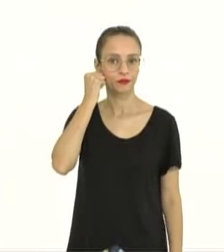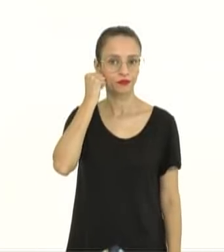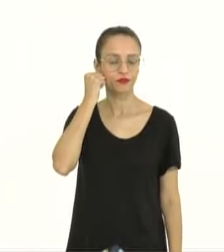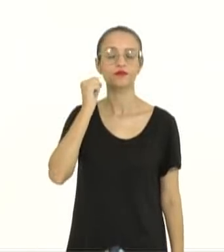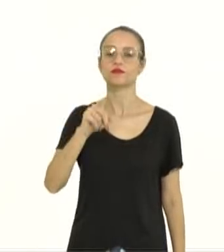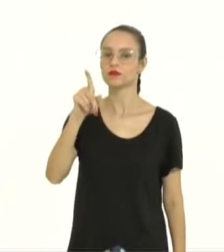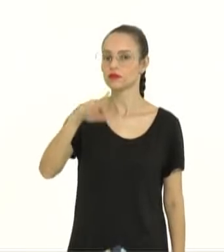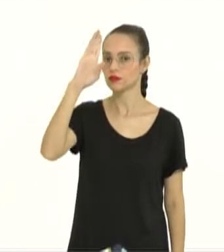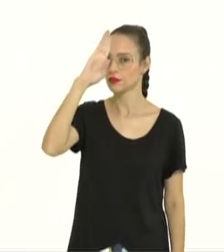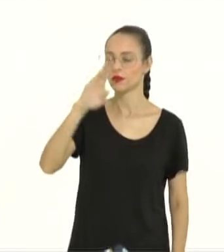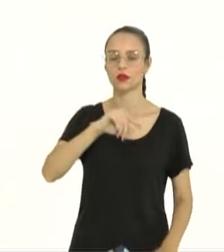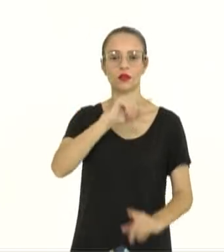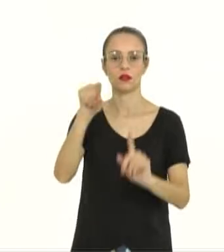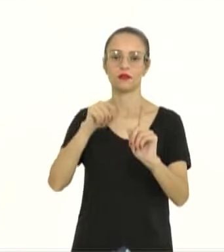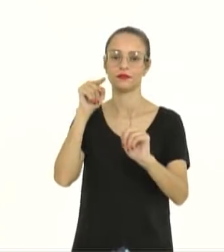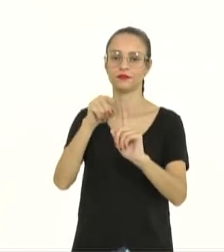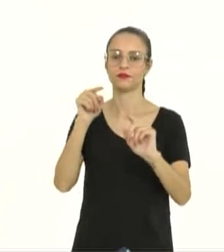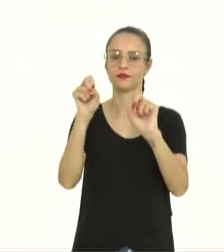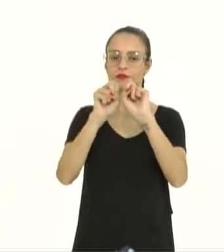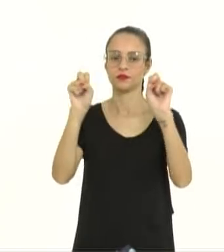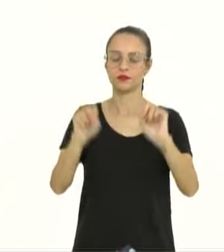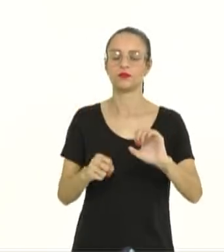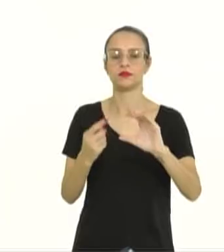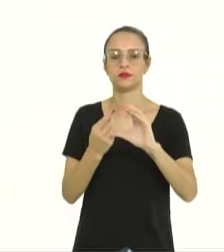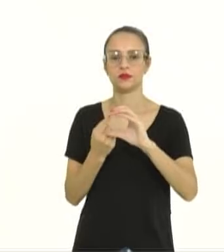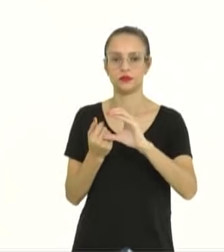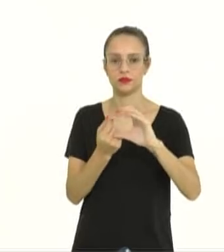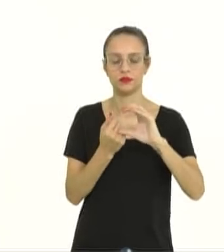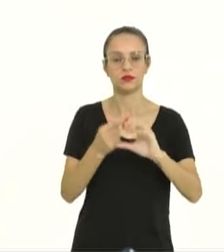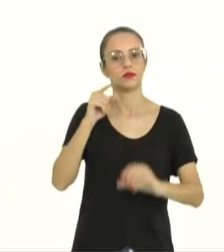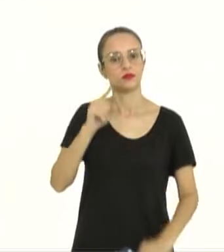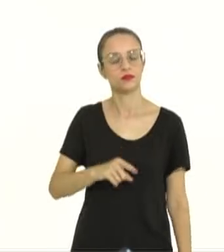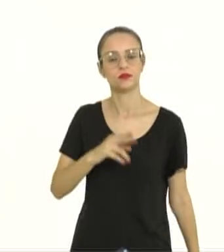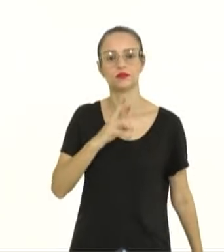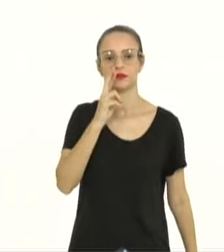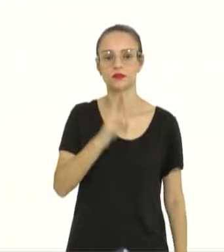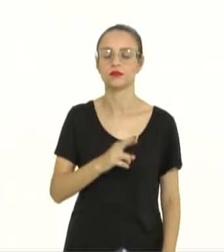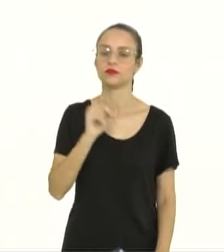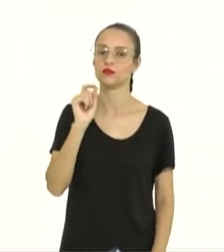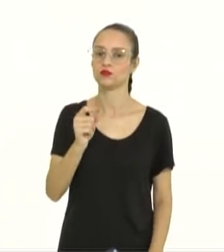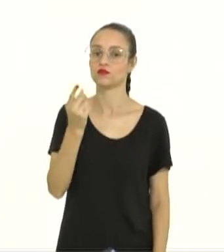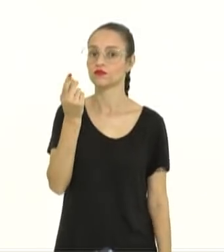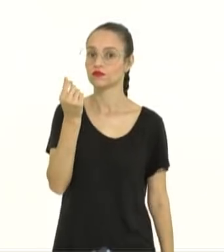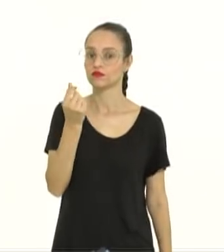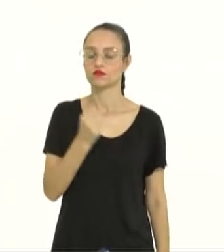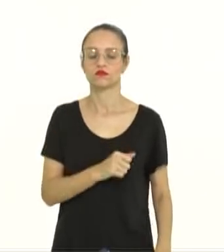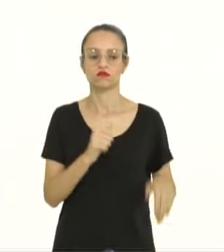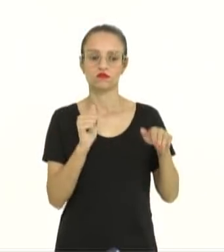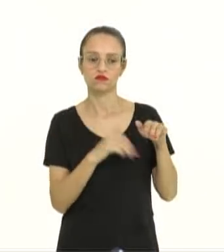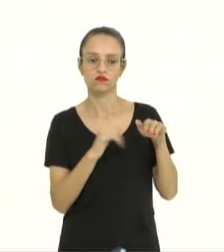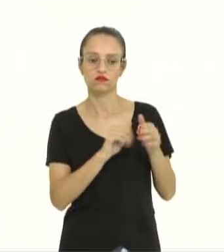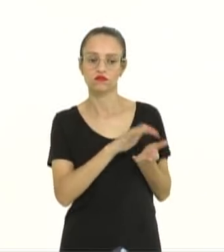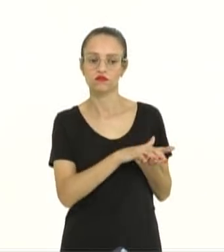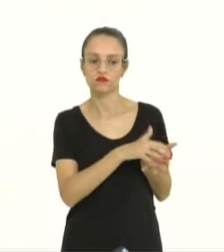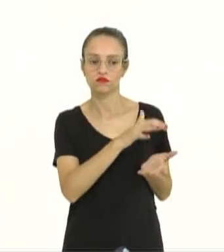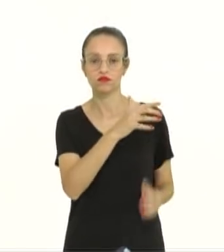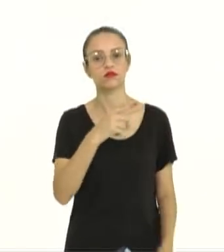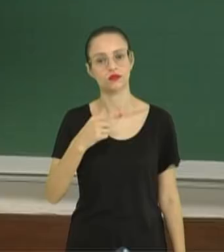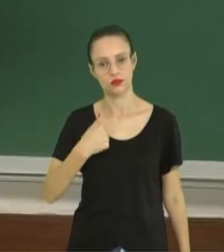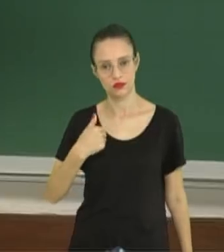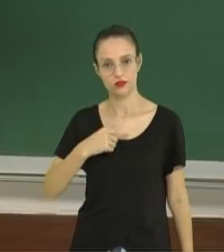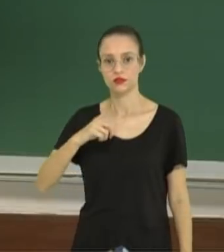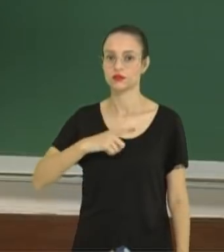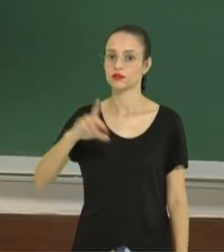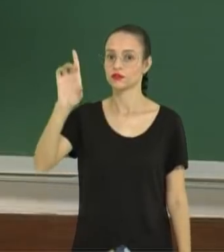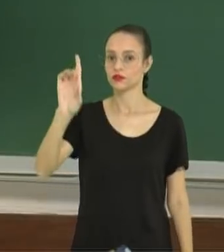dos principais objetivos do sistema capitalista, ó, proveniente do resultado de acumulação de capital, ou seja, eu tenho o